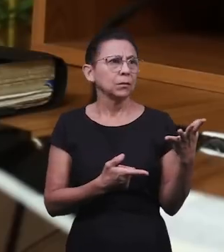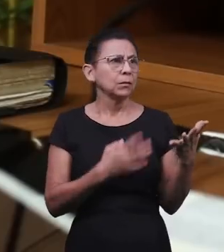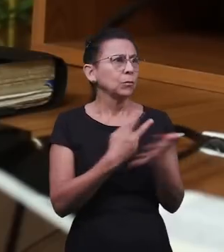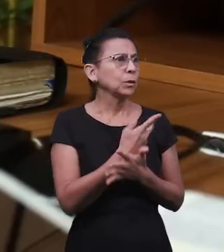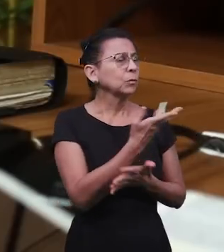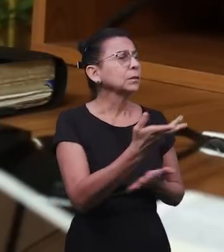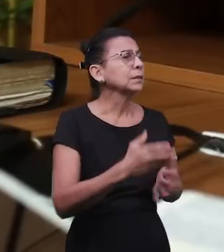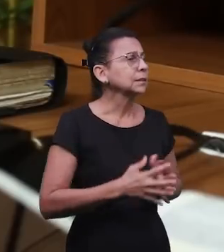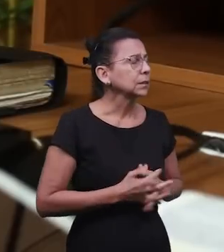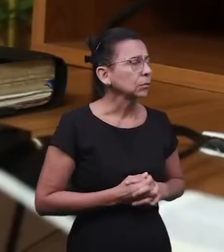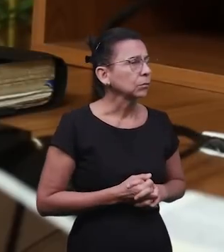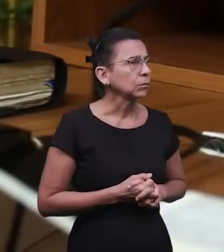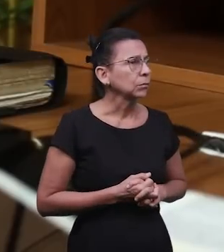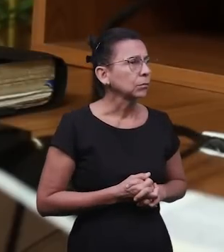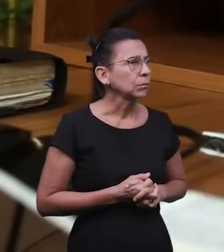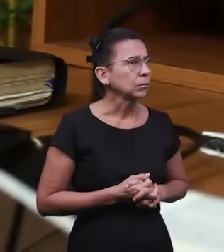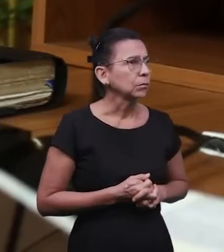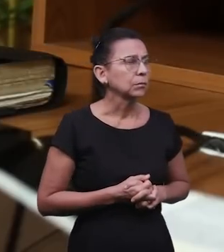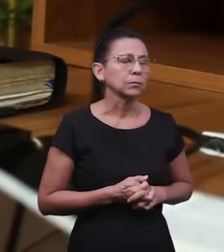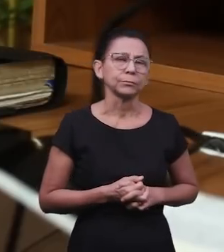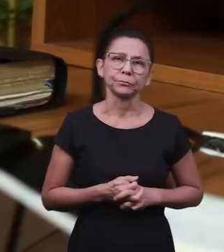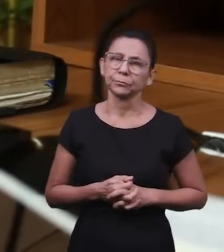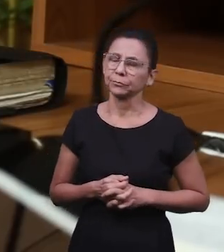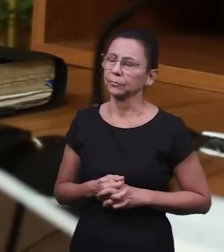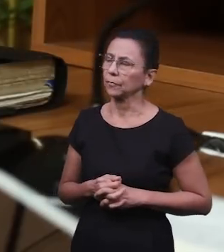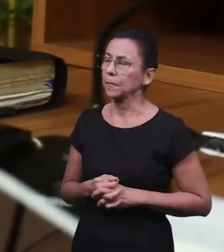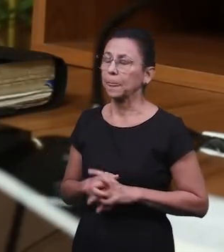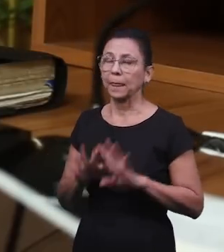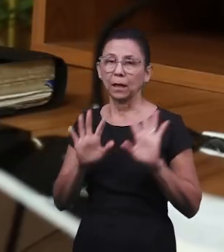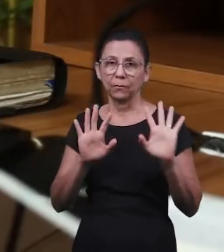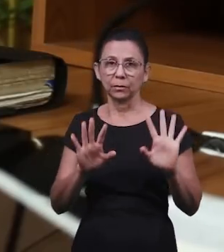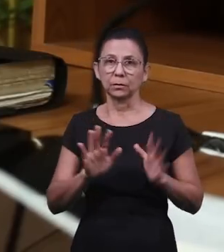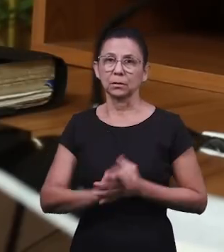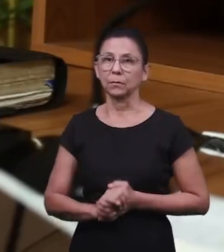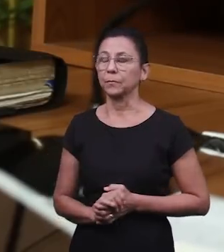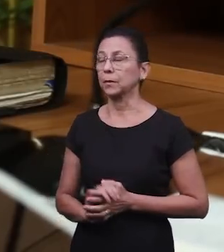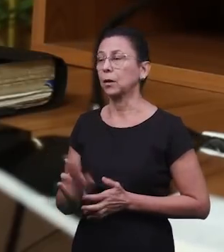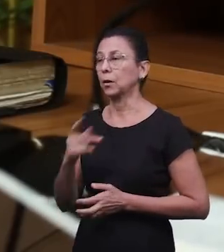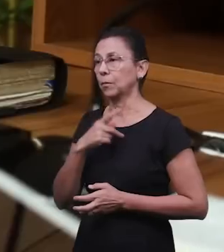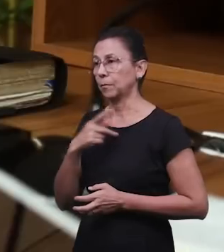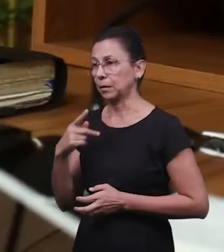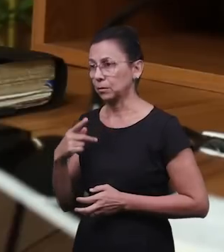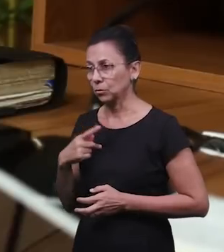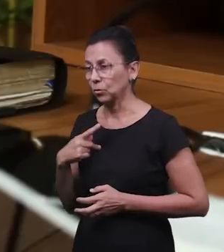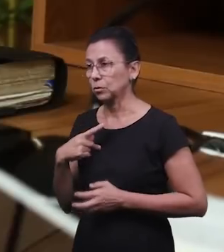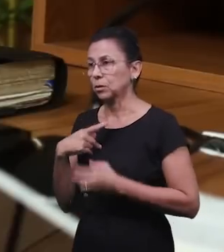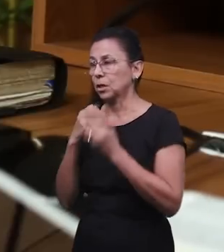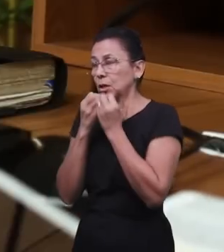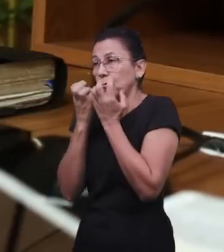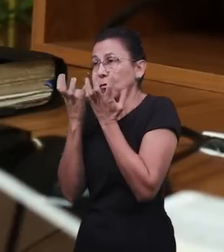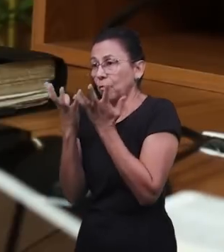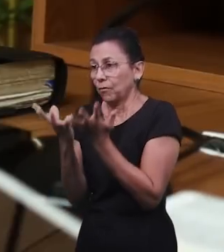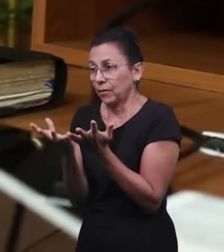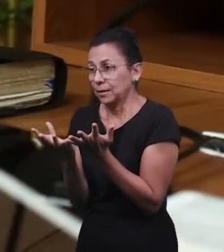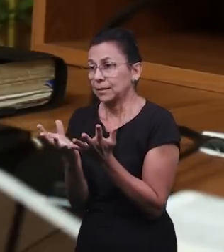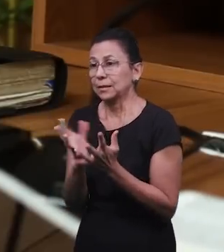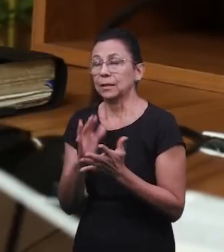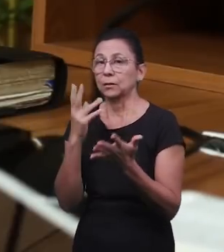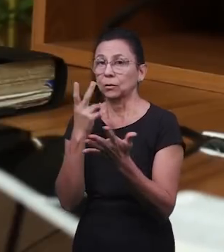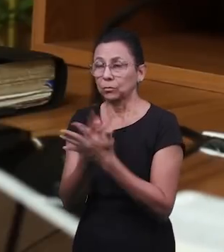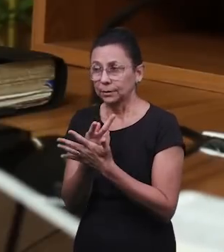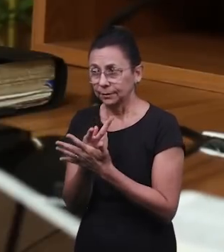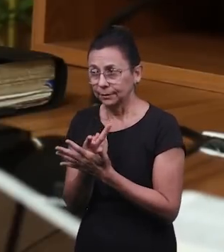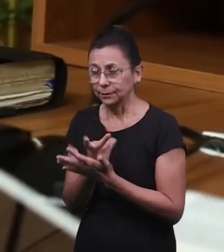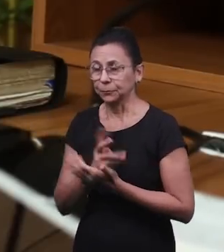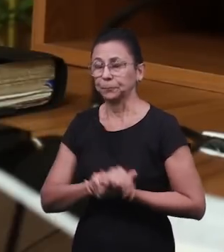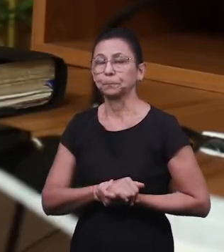aconteceu isso, rapaz? Aí, ó, você, rapaz. Aí ele falou: pastor, eu vou te confessar uma coisa aqui, isso aqui na verdade, o que aconteceu?